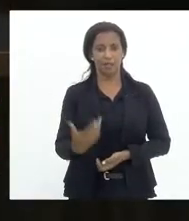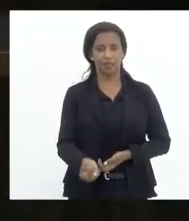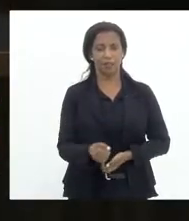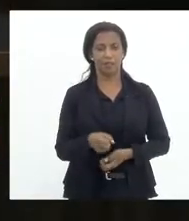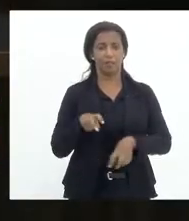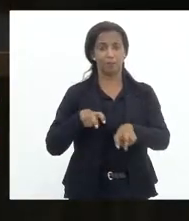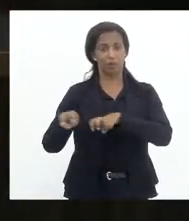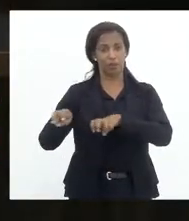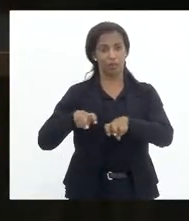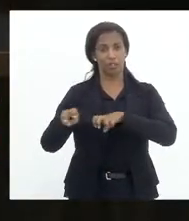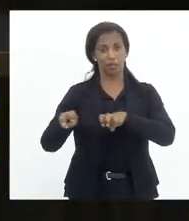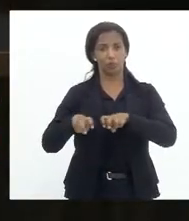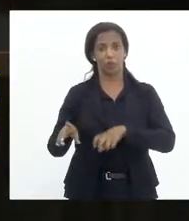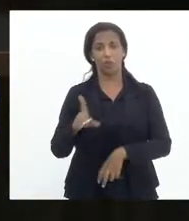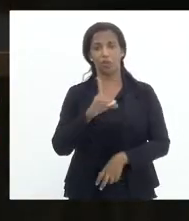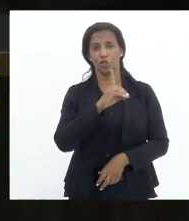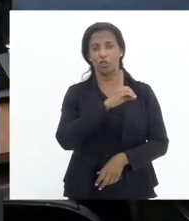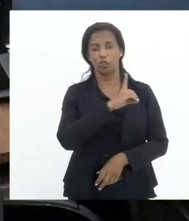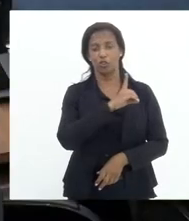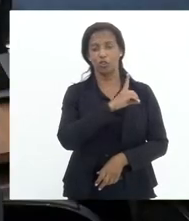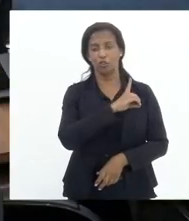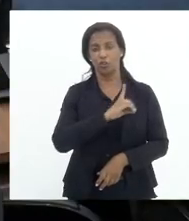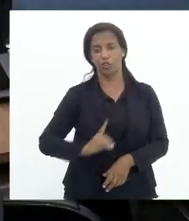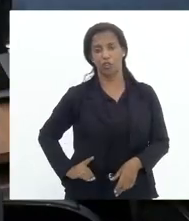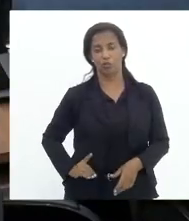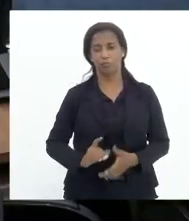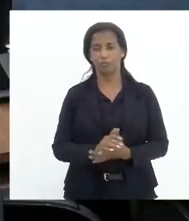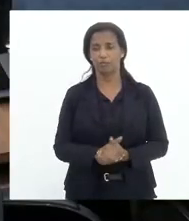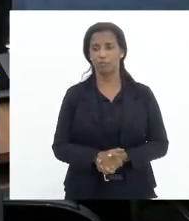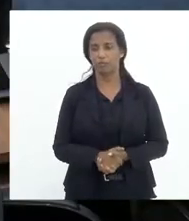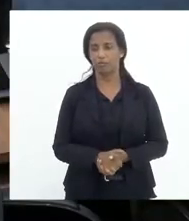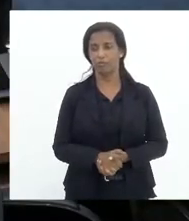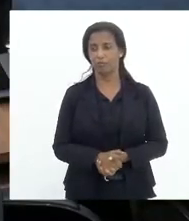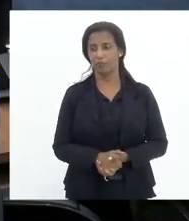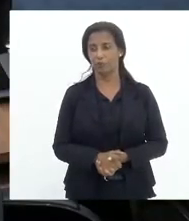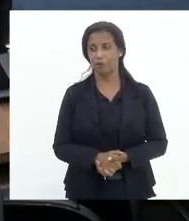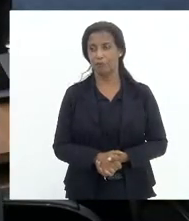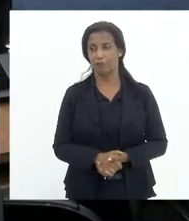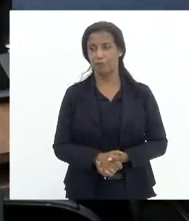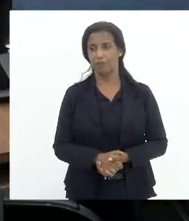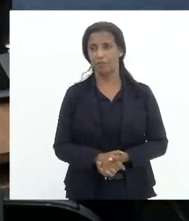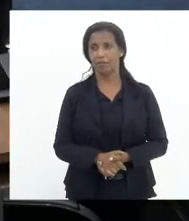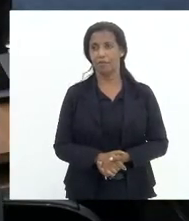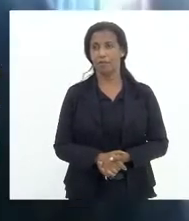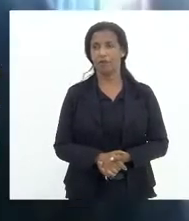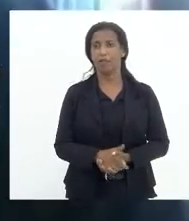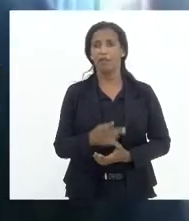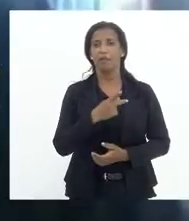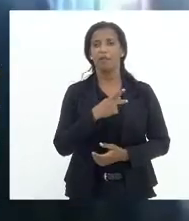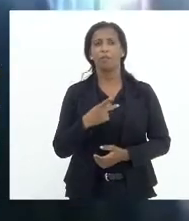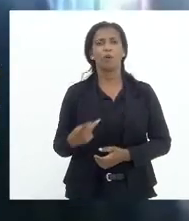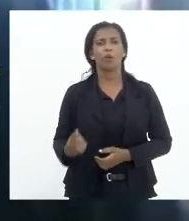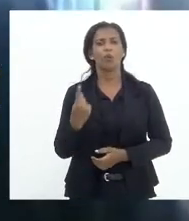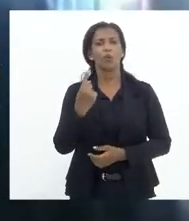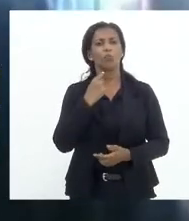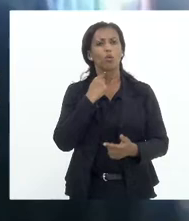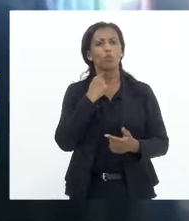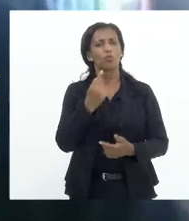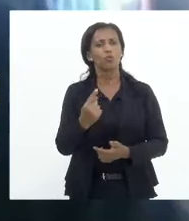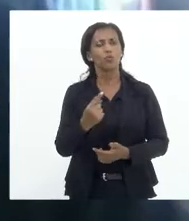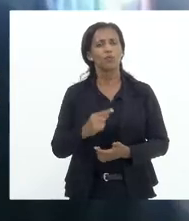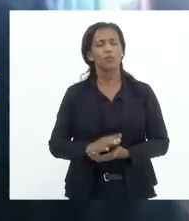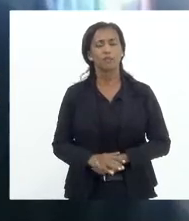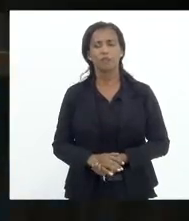comissão de transporte Deputado Dionísio Lins o presidente André a soma uma dúvida por